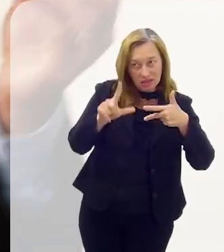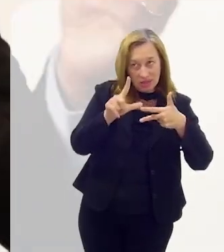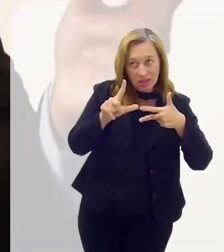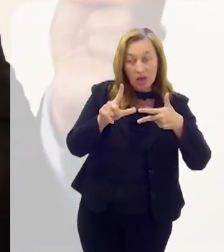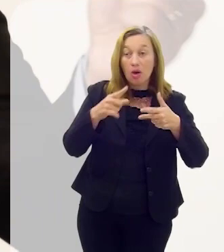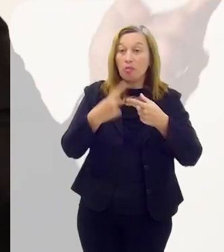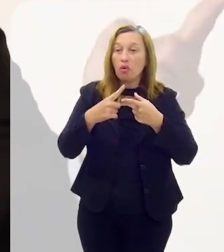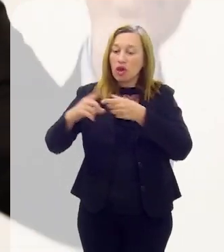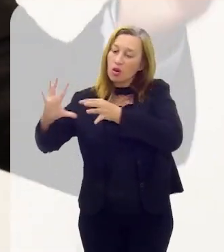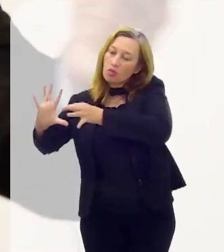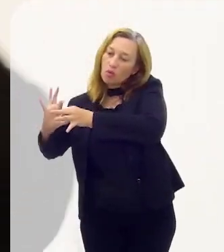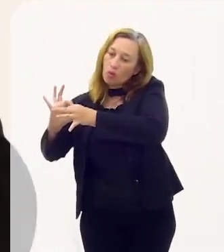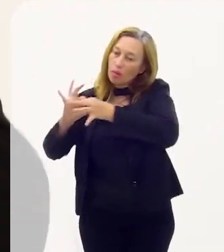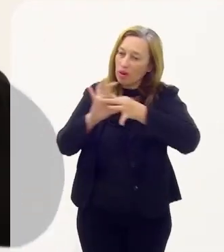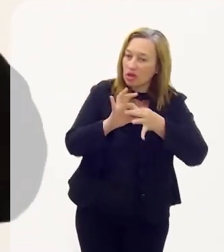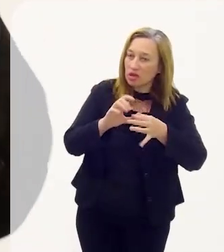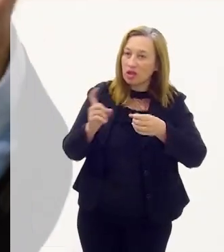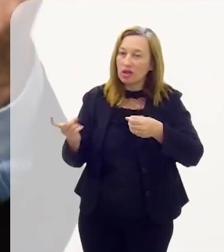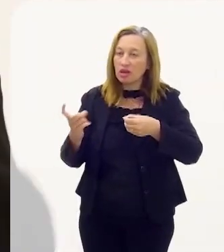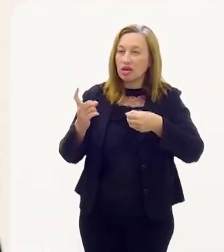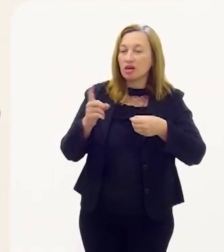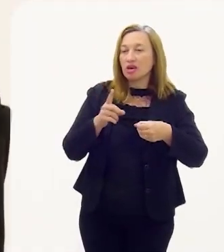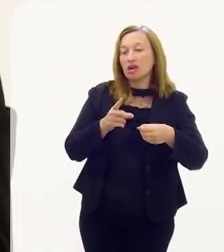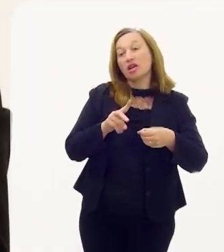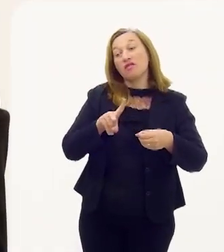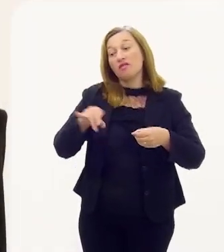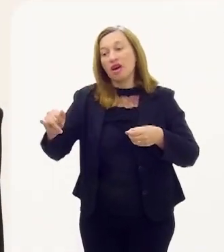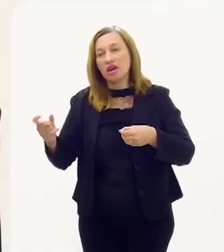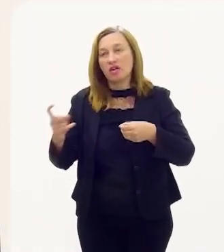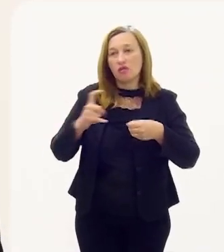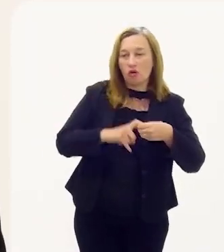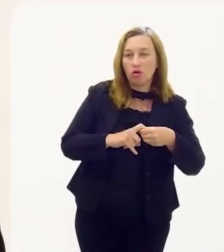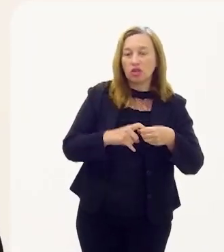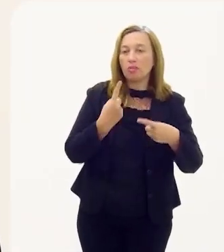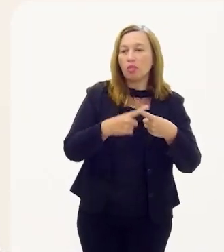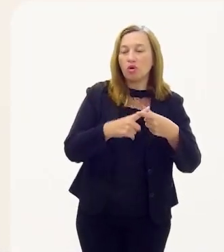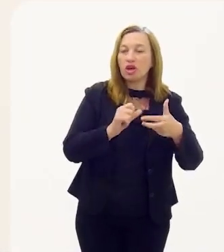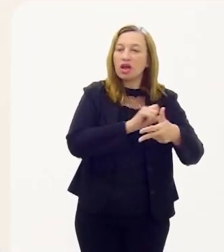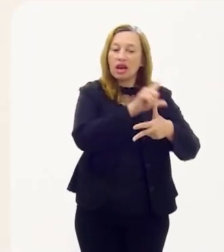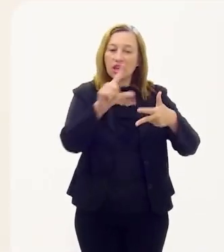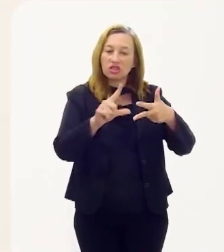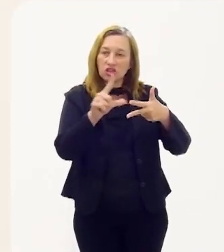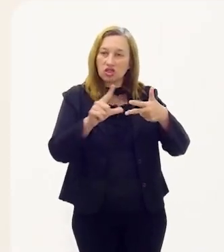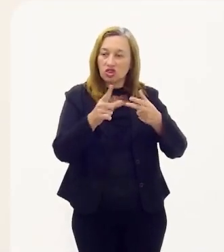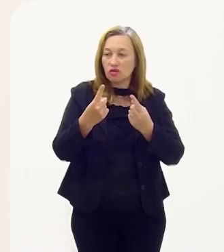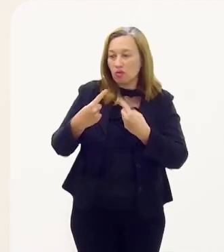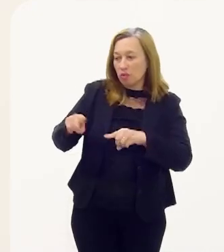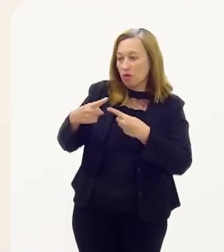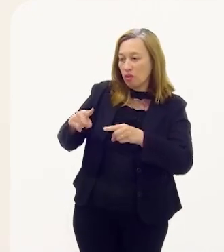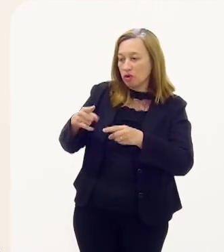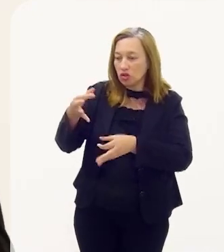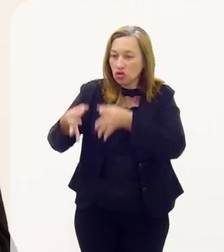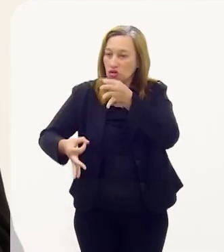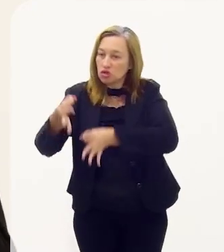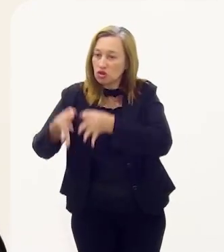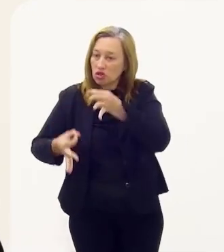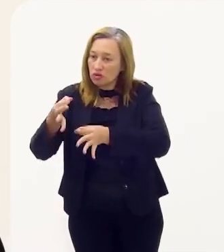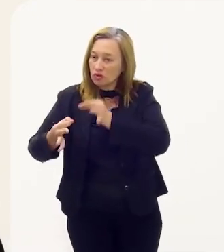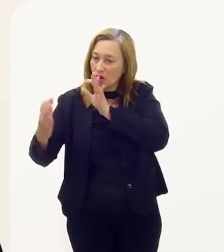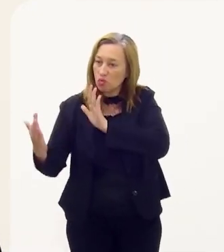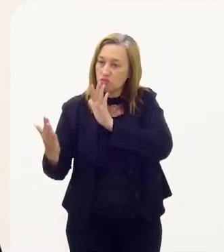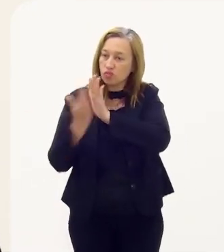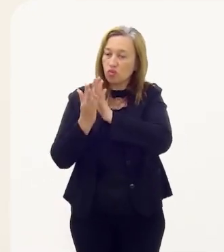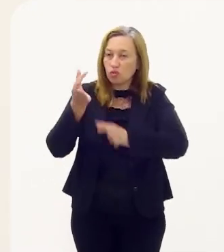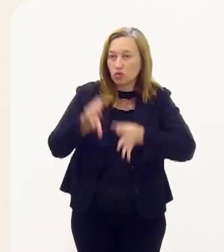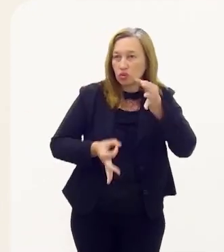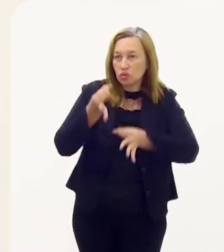porque no fim é um caminho, vem e volta, né? Porque é o Legislativo que provoca, o Judiciário enfrenta as